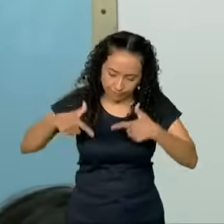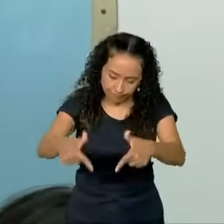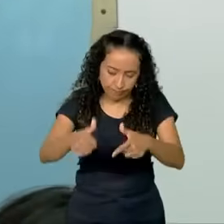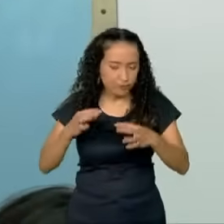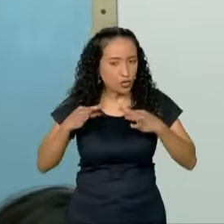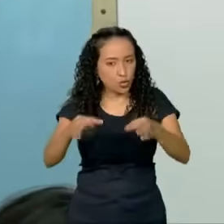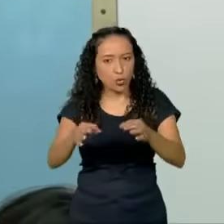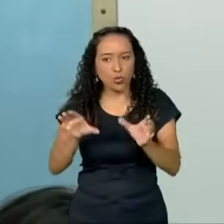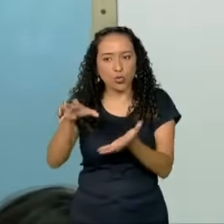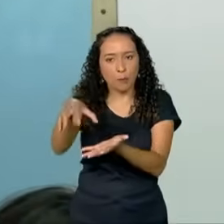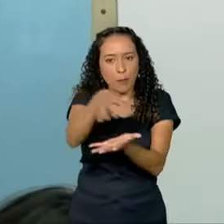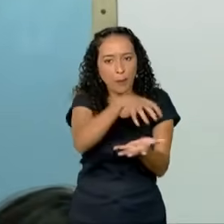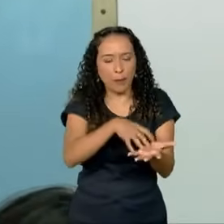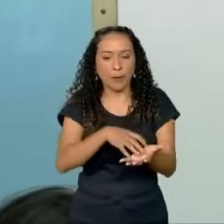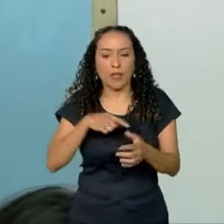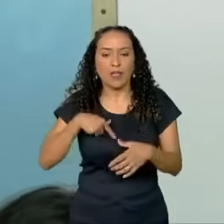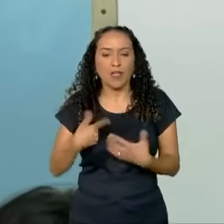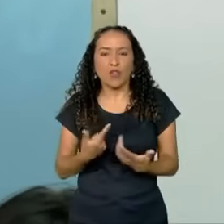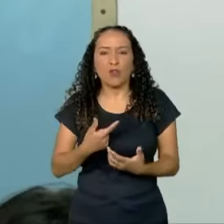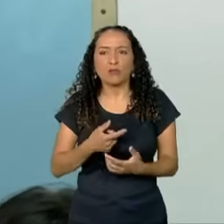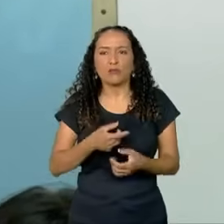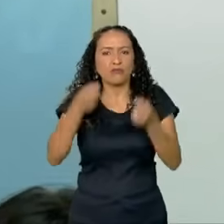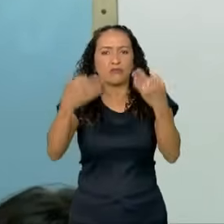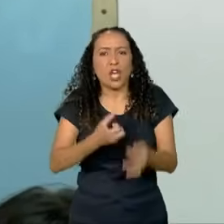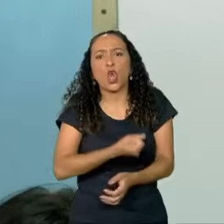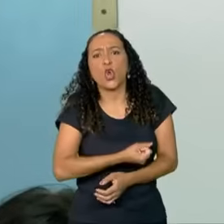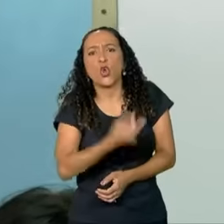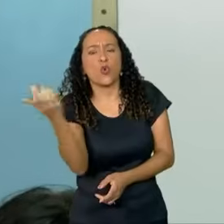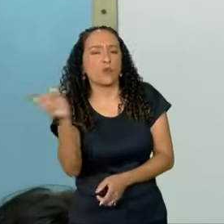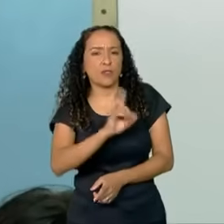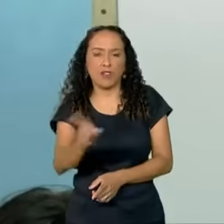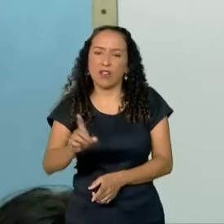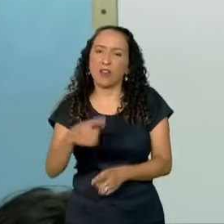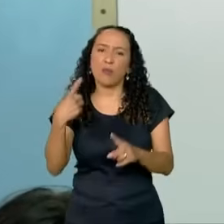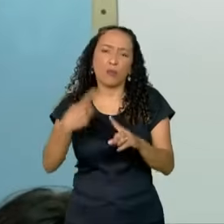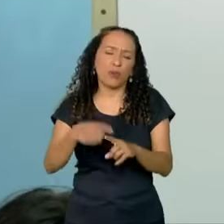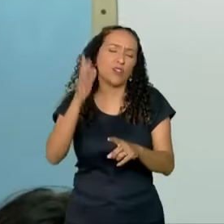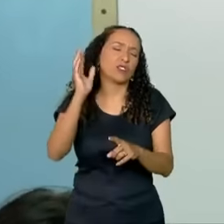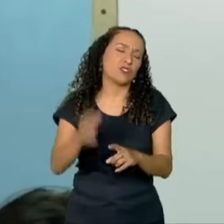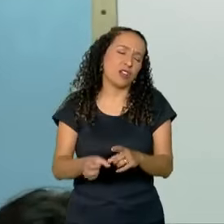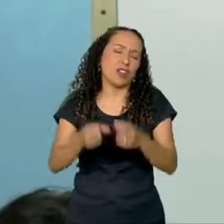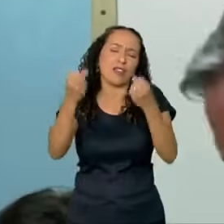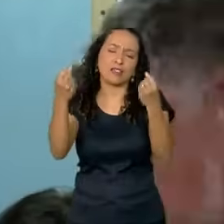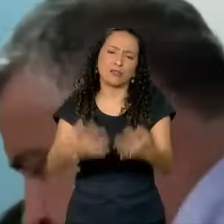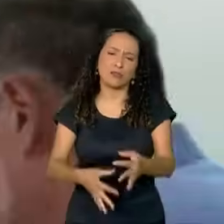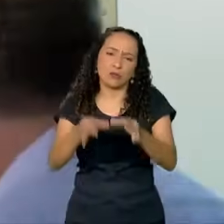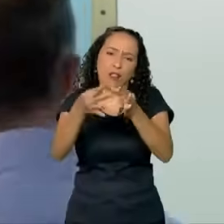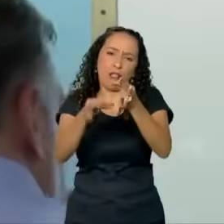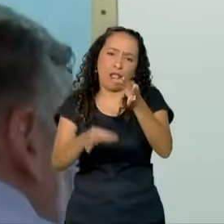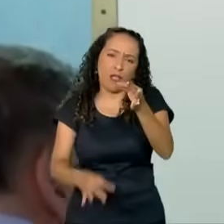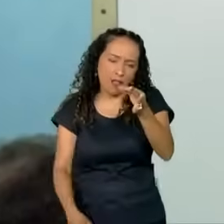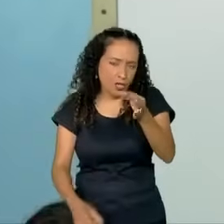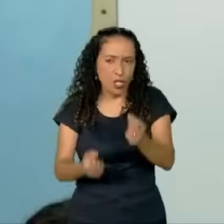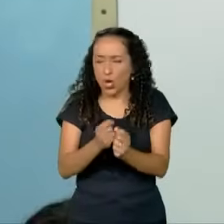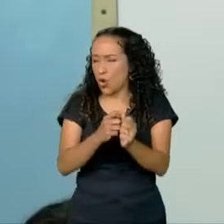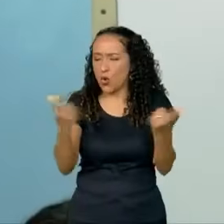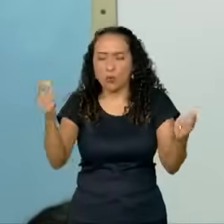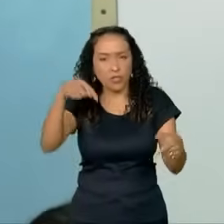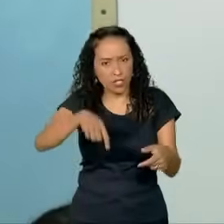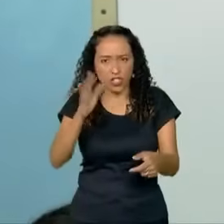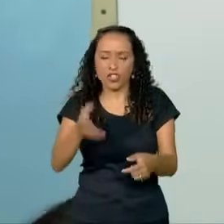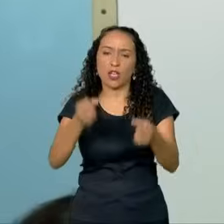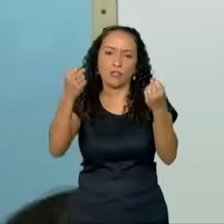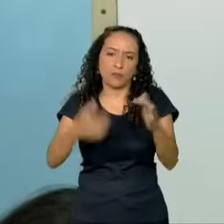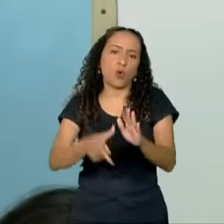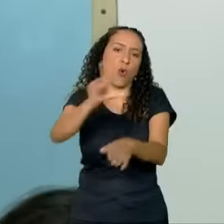as forças. Eu não vou me deter em números, porque eu seria mais um em falar de tantos números gigantes aqui que já